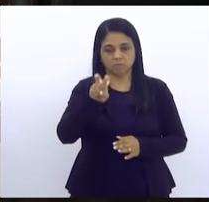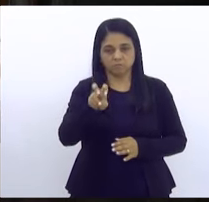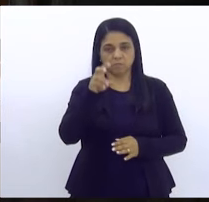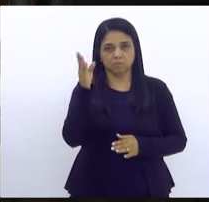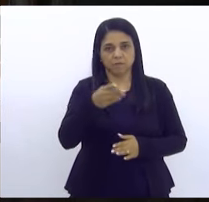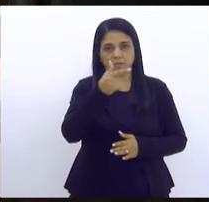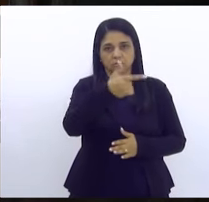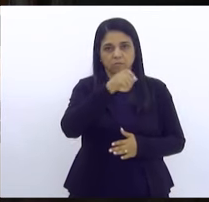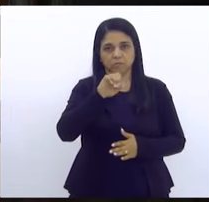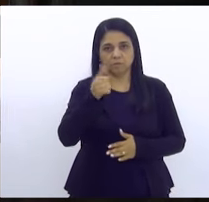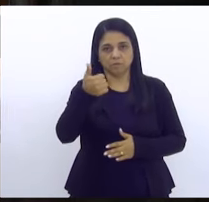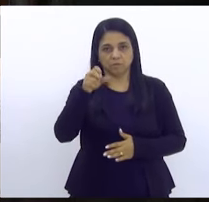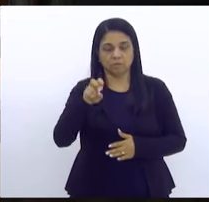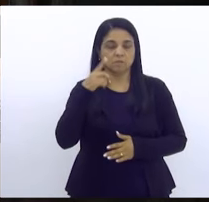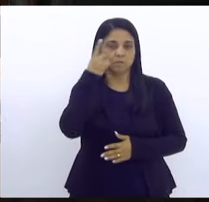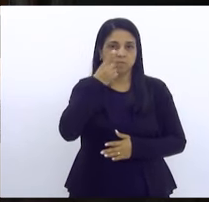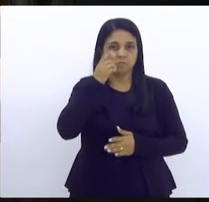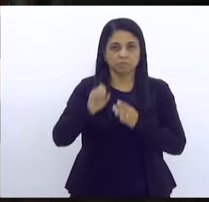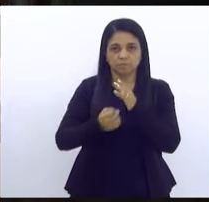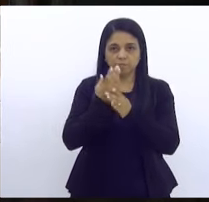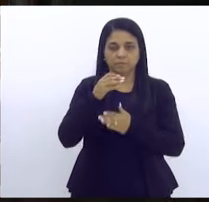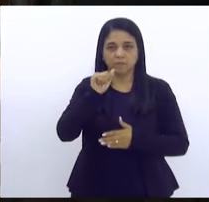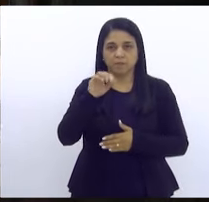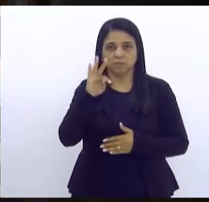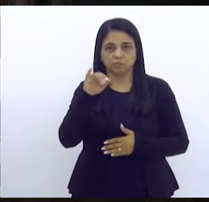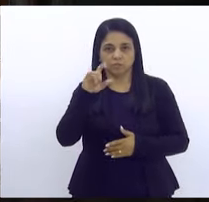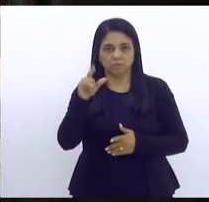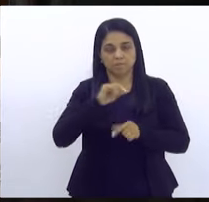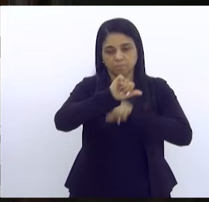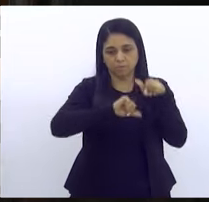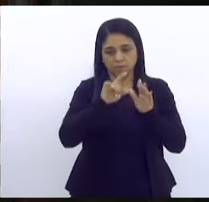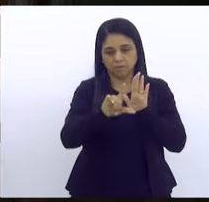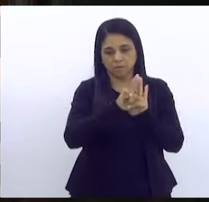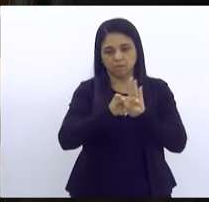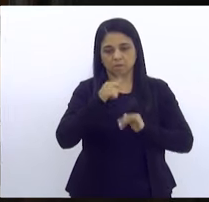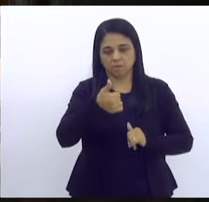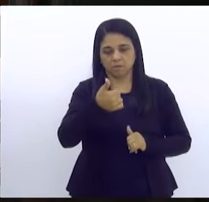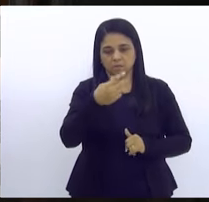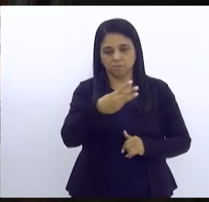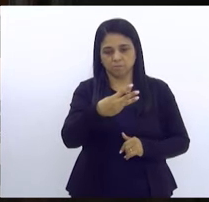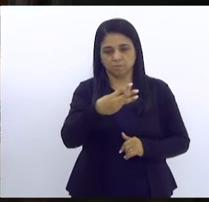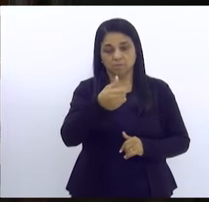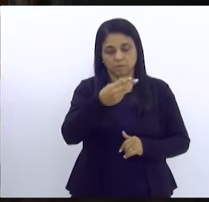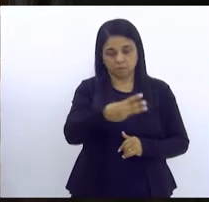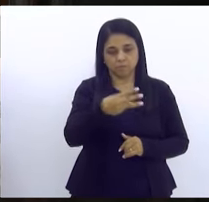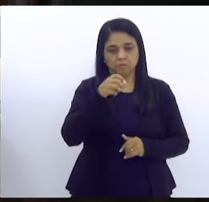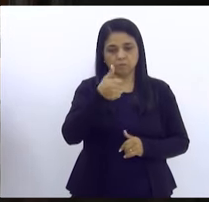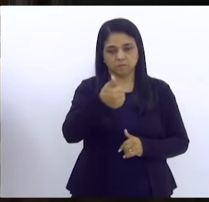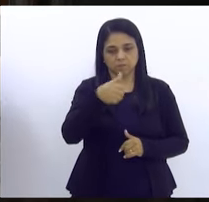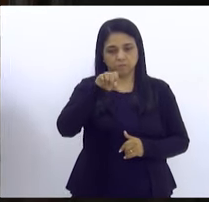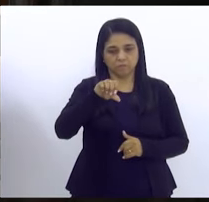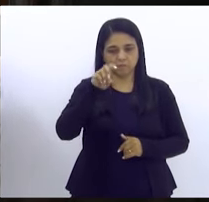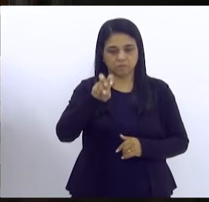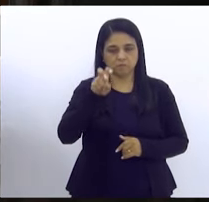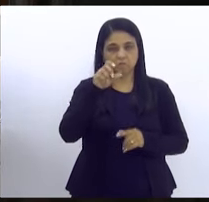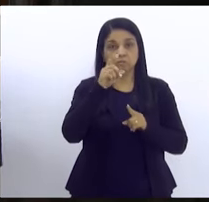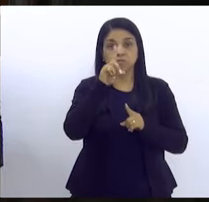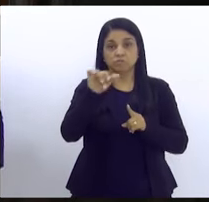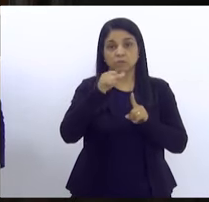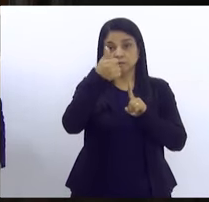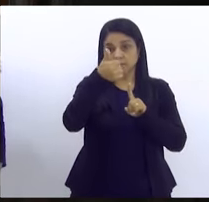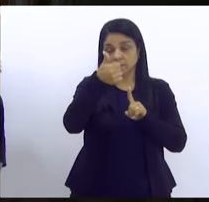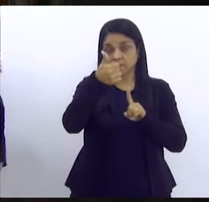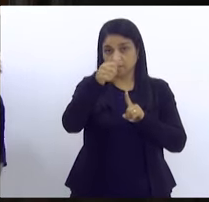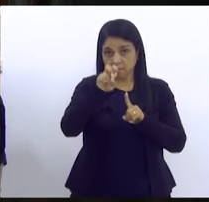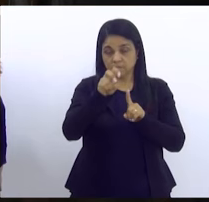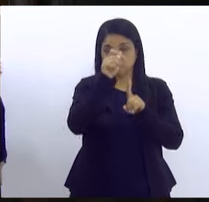385/2015, de autoria do deputado Átila Nunes, que altera a Lei 3.195, de 15 de março de